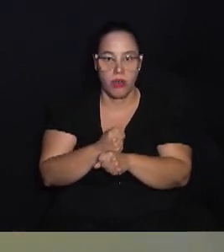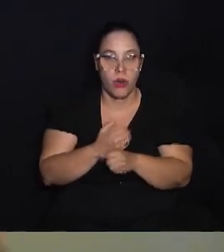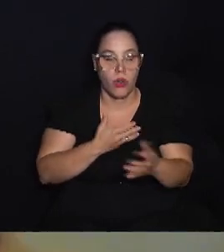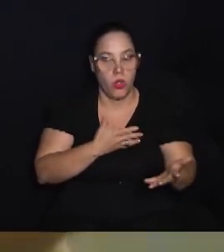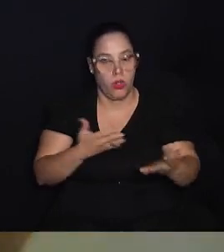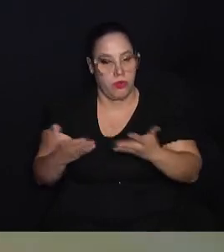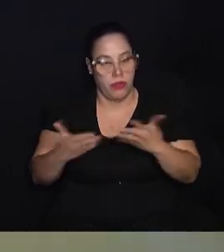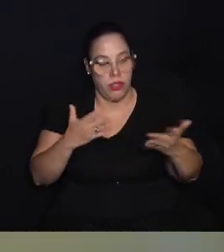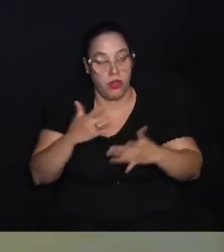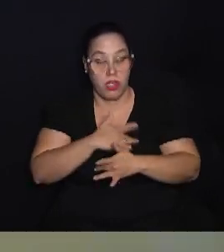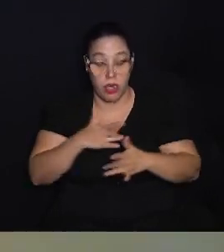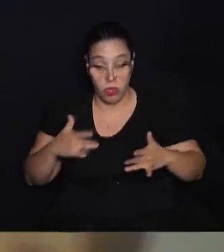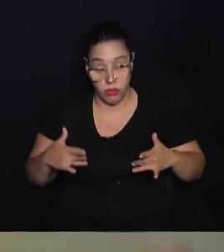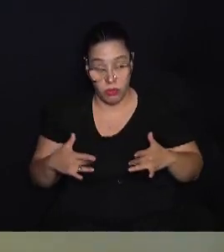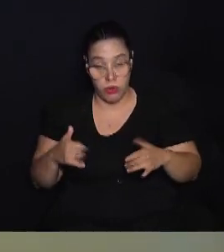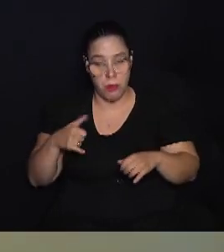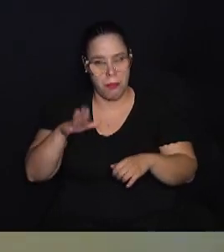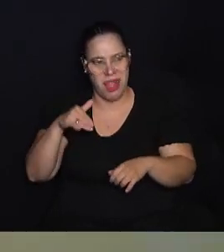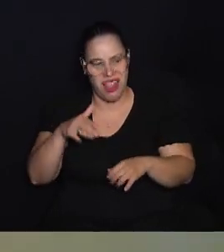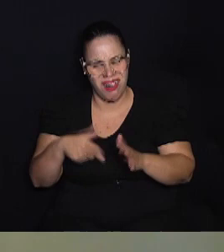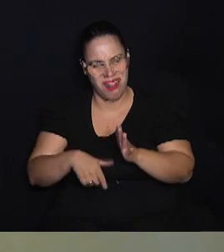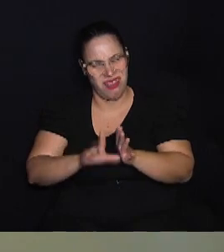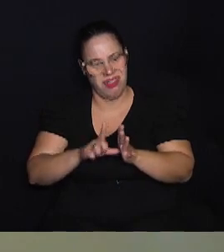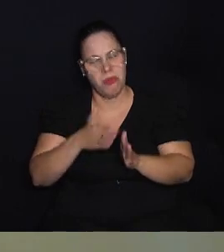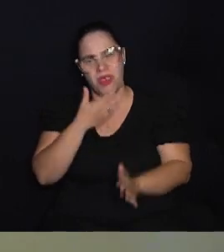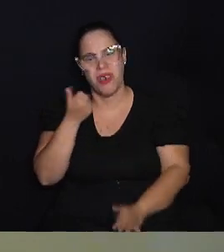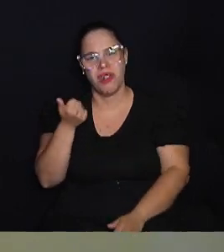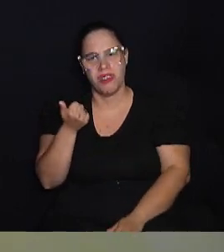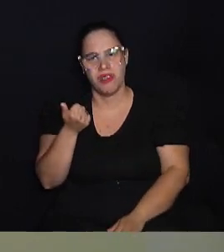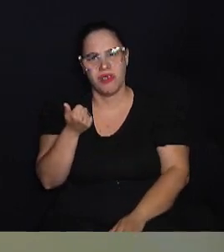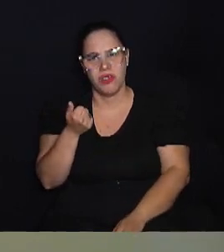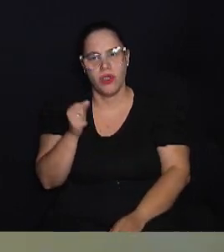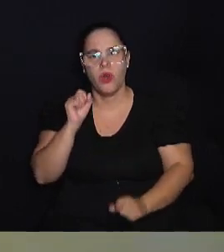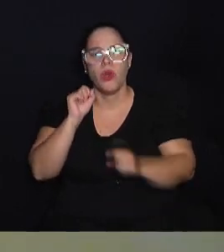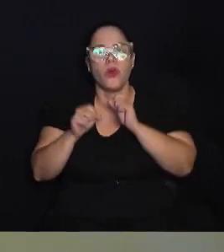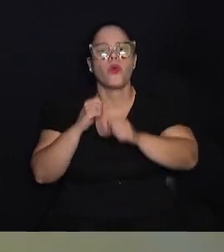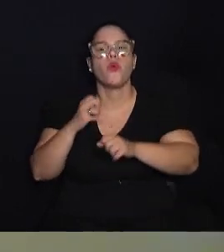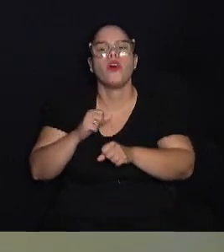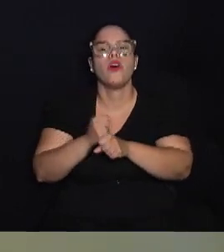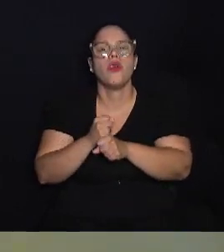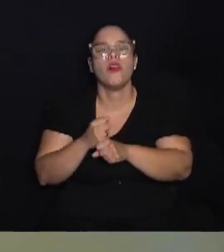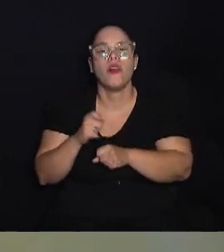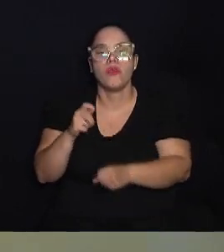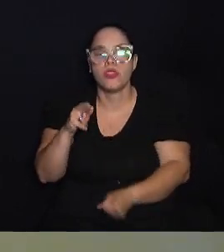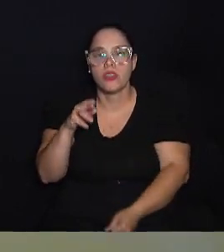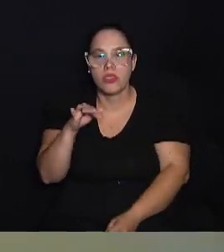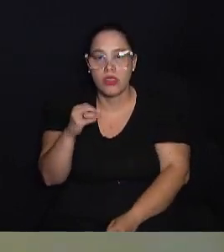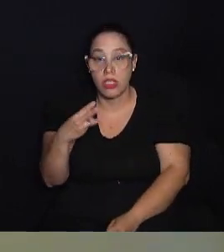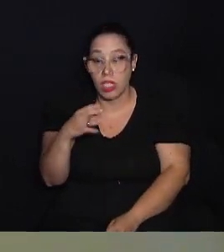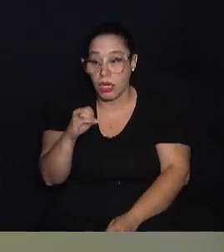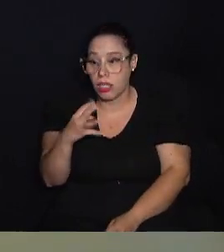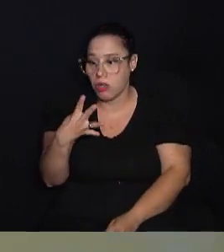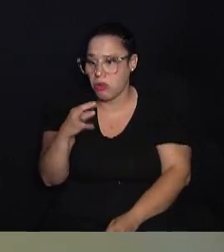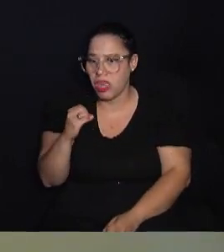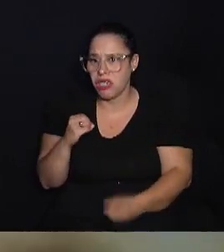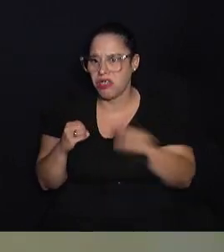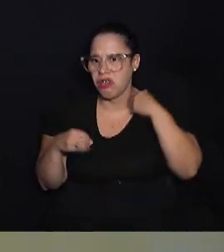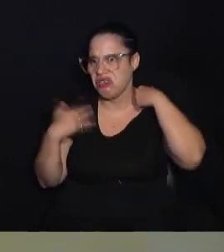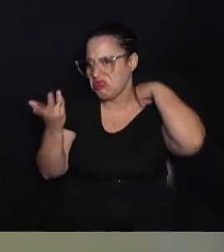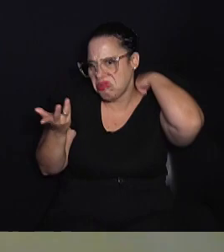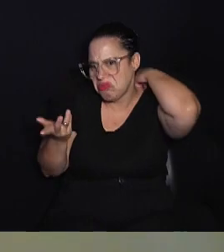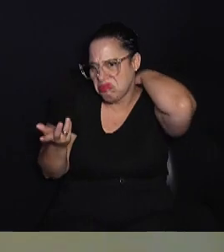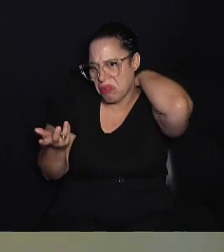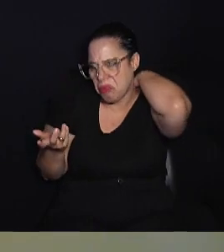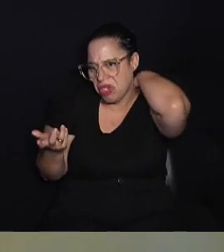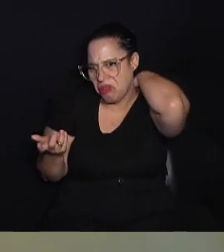vá conduzindo a nossa saúde. Quanto mais precoce, melhor. Me pergunto com quantos anos a gente teve que procurar um geriatra. 30 anos, 40 anos. É